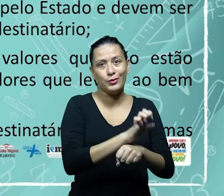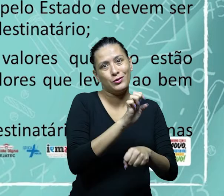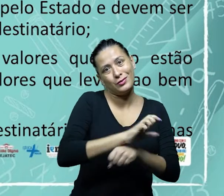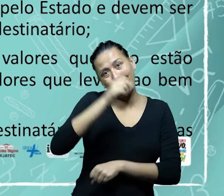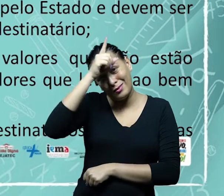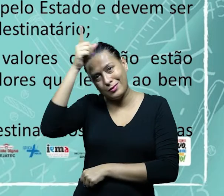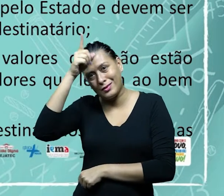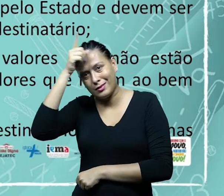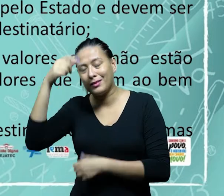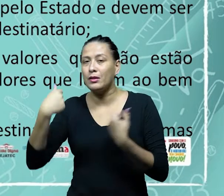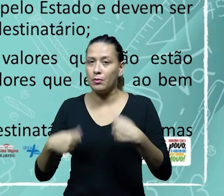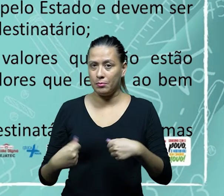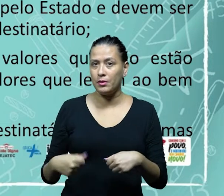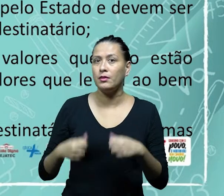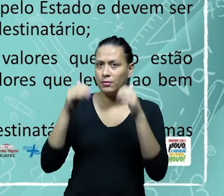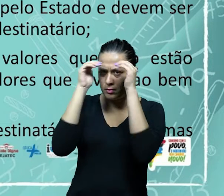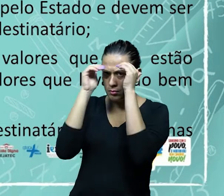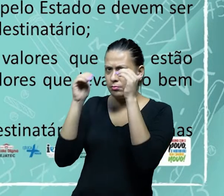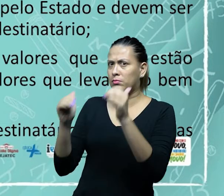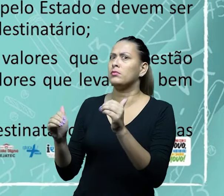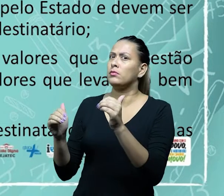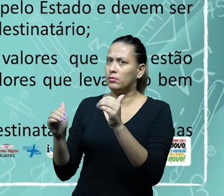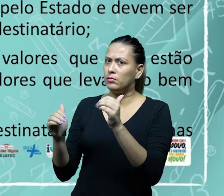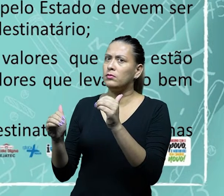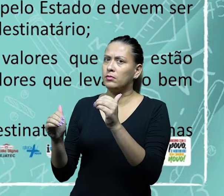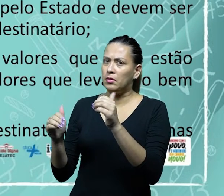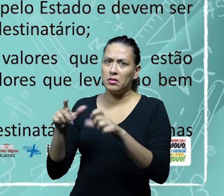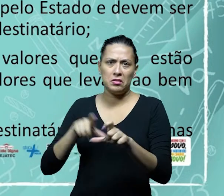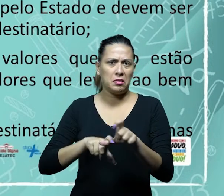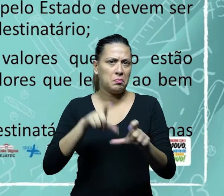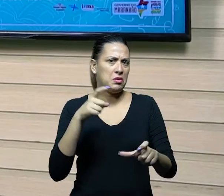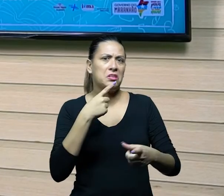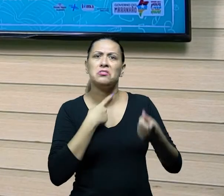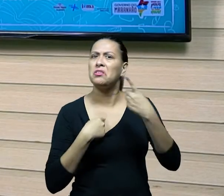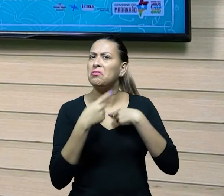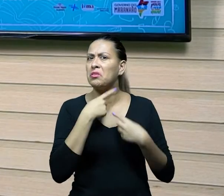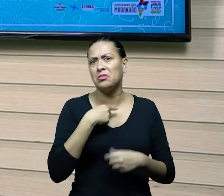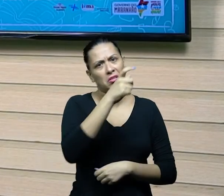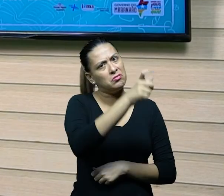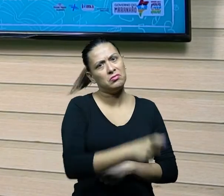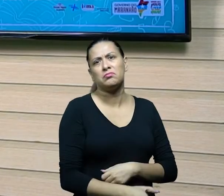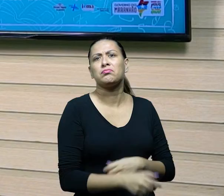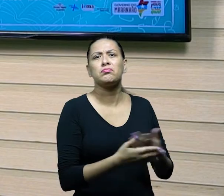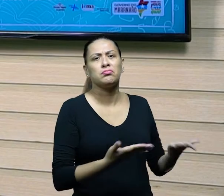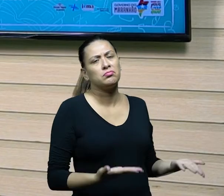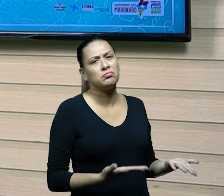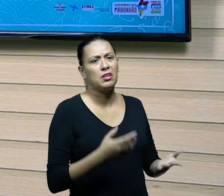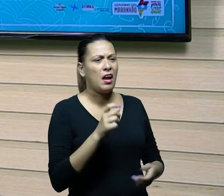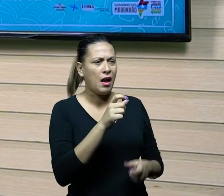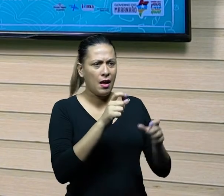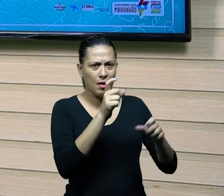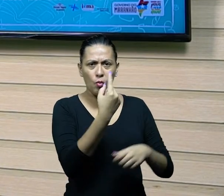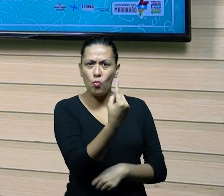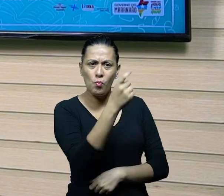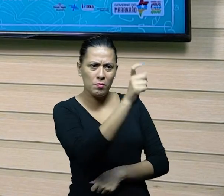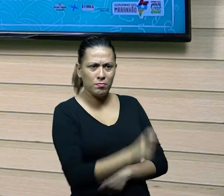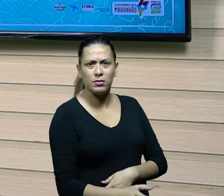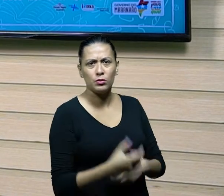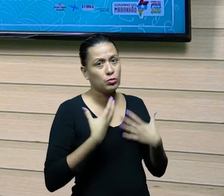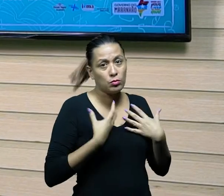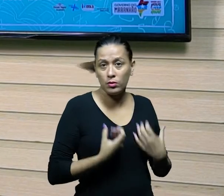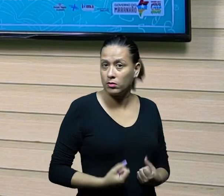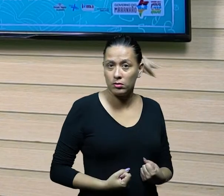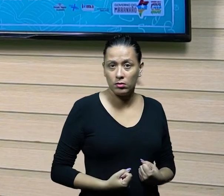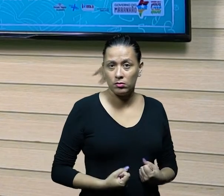e devem ser cumpridas independentemente da aceitação íntima do destinatário Não importa se aquele indivíduo apenas ele não